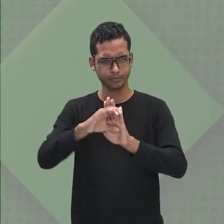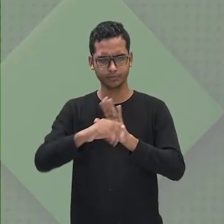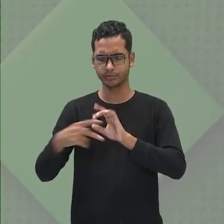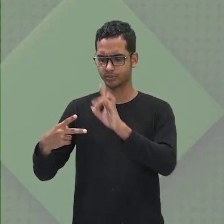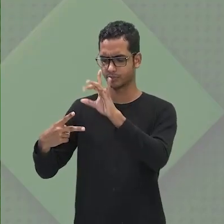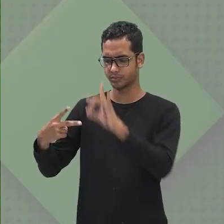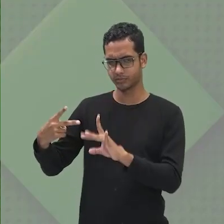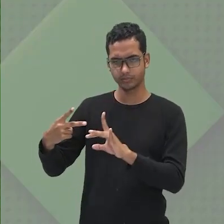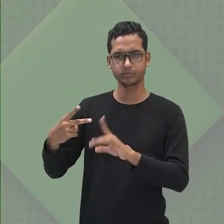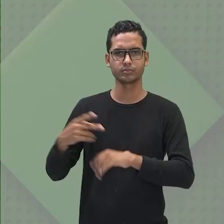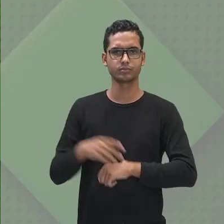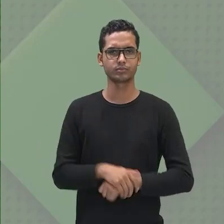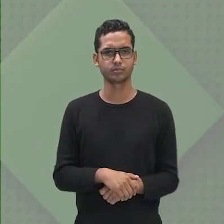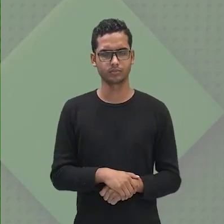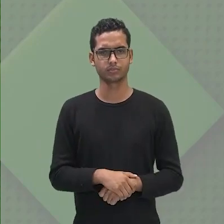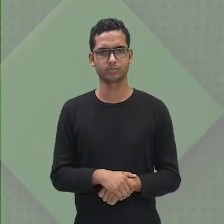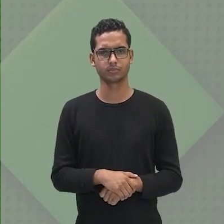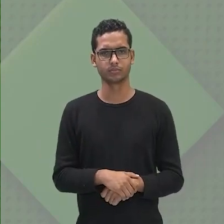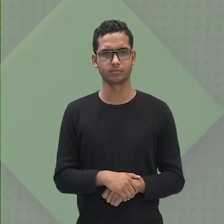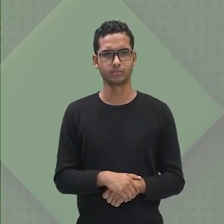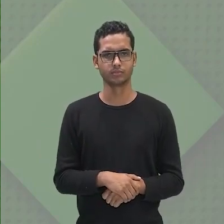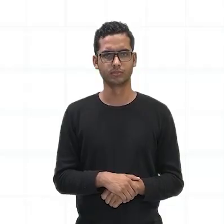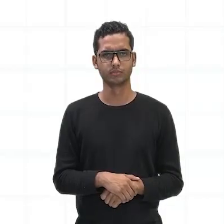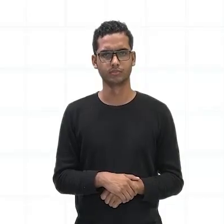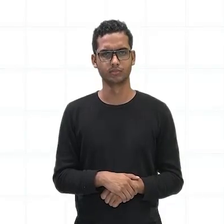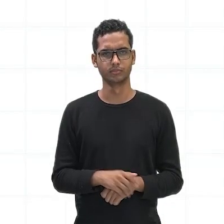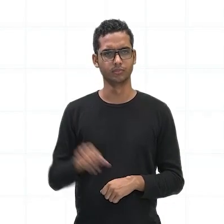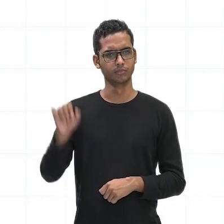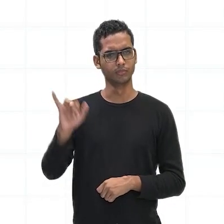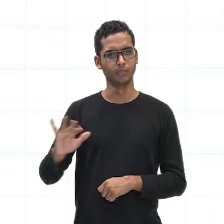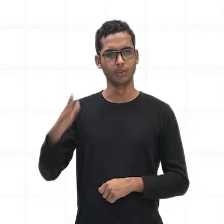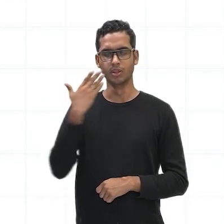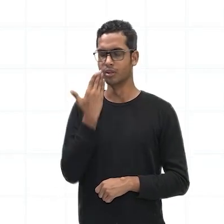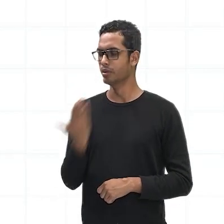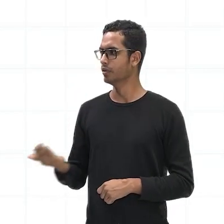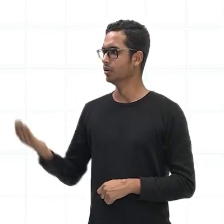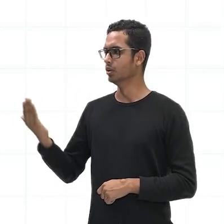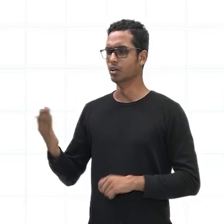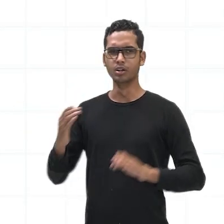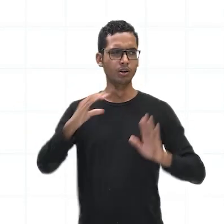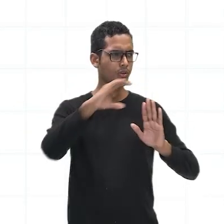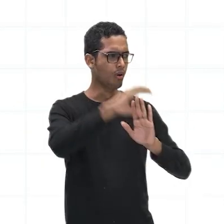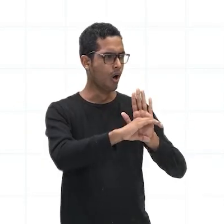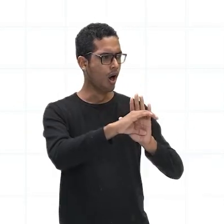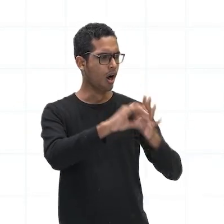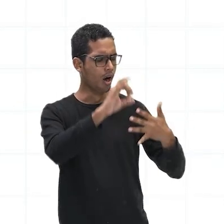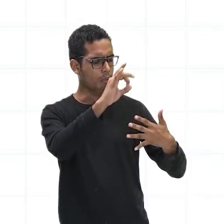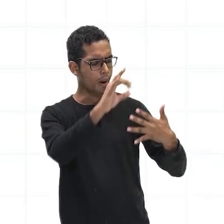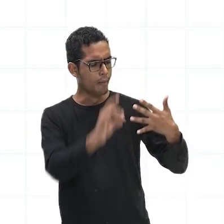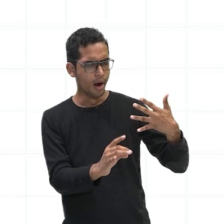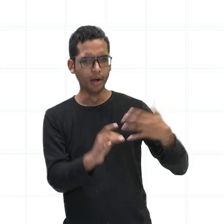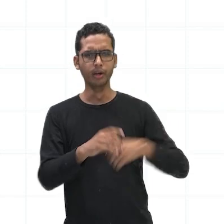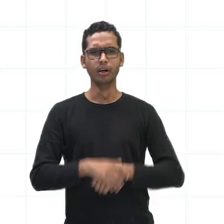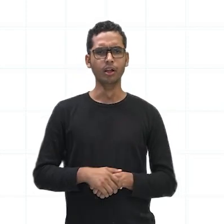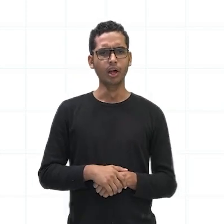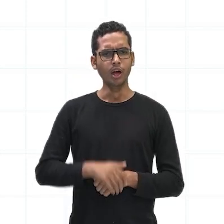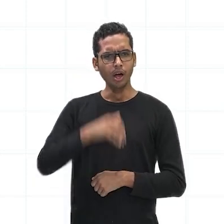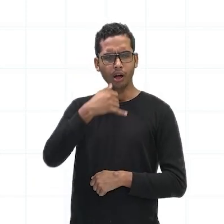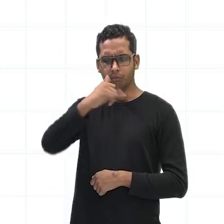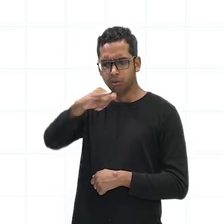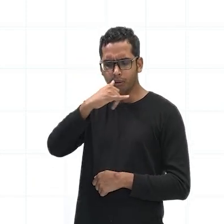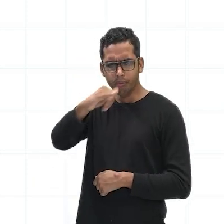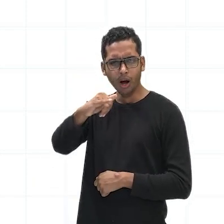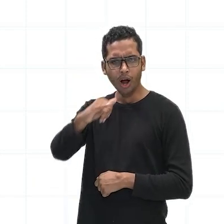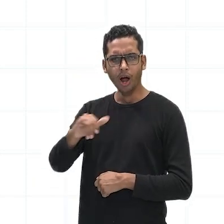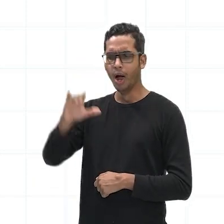uma delas, energia cinética e energia potencial, na nossa imagem que traz ali o conceito de cada uma. A energia cinética é o tipo